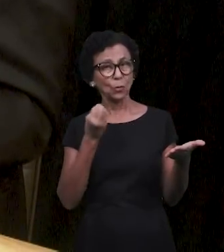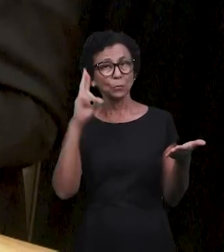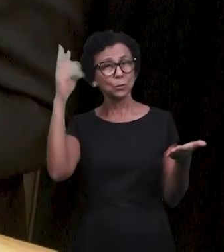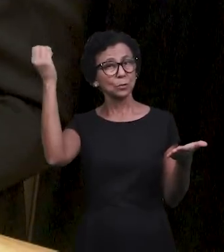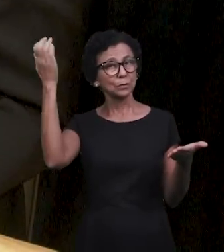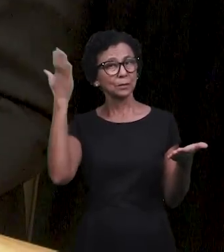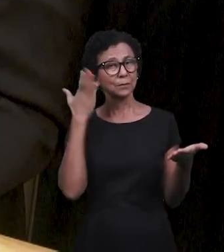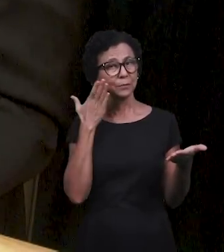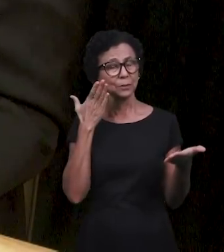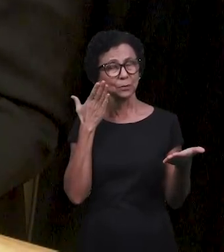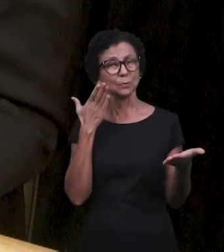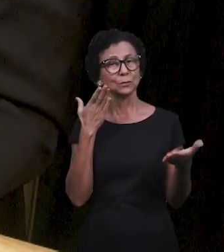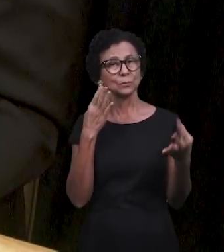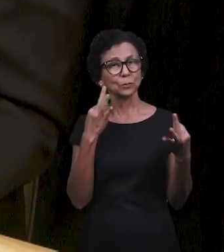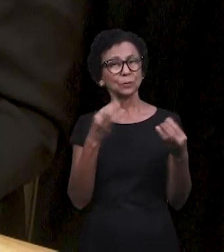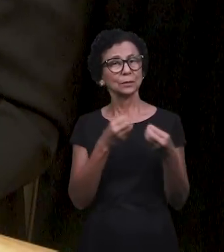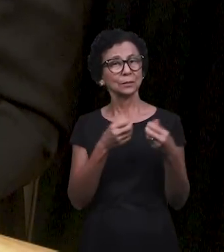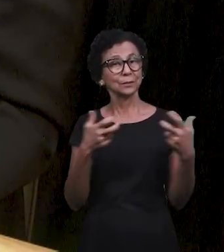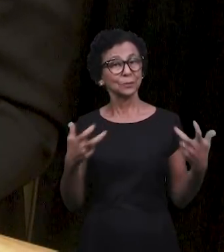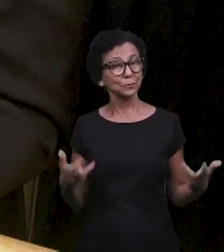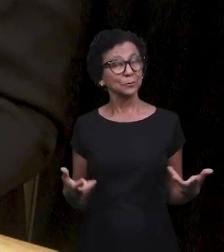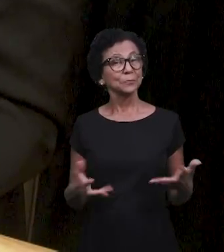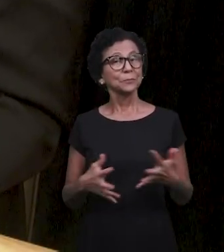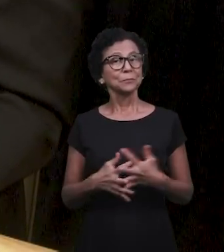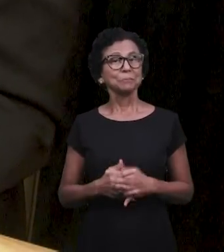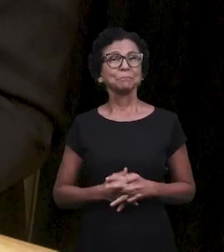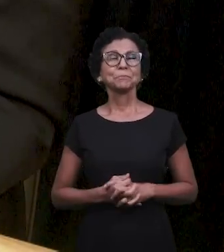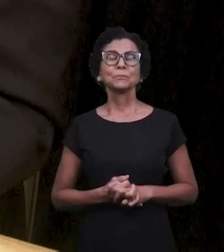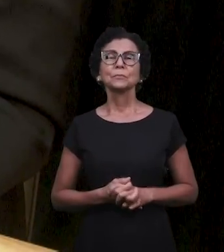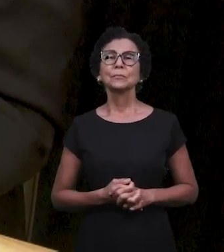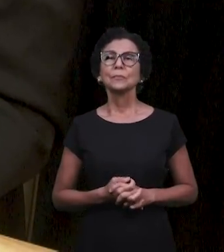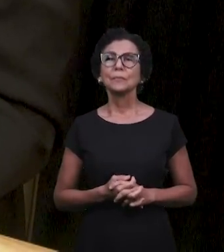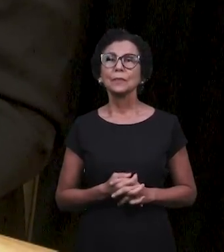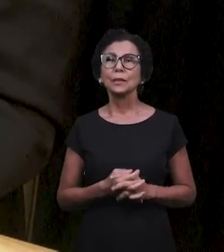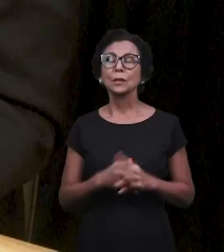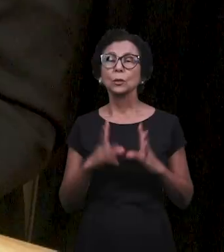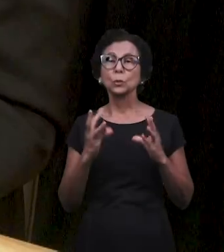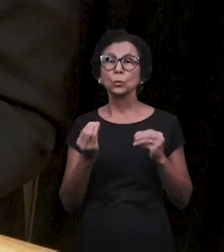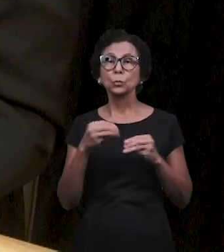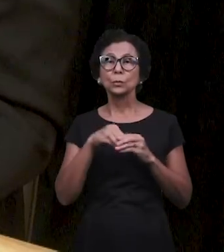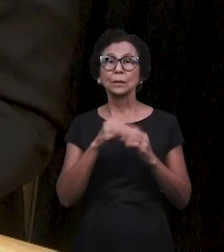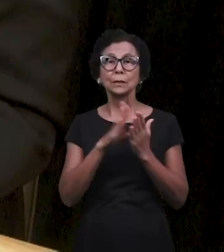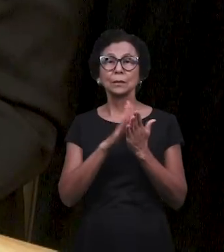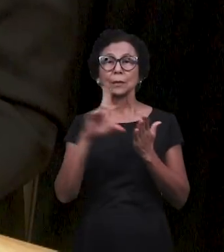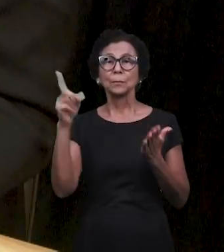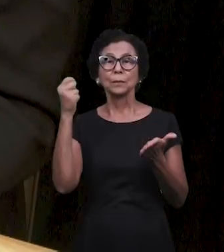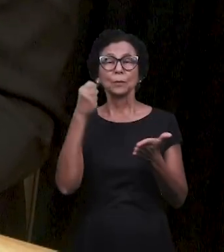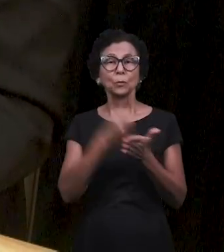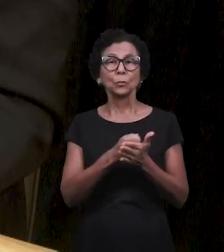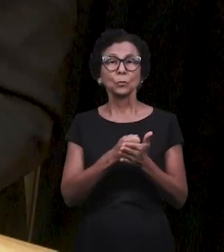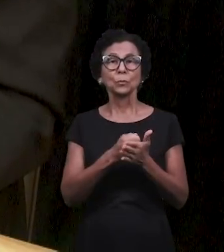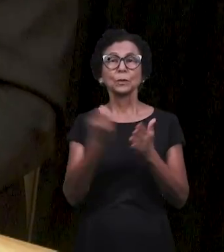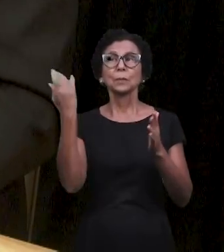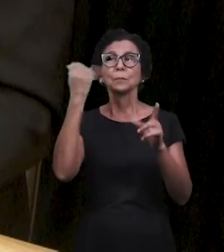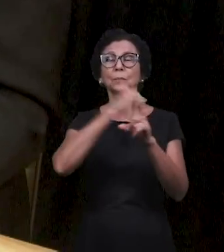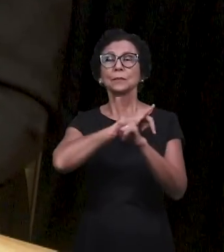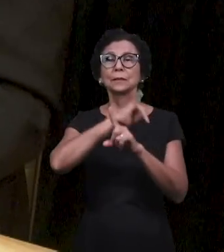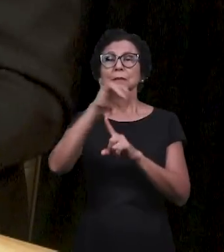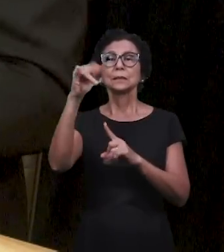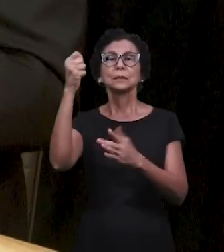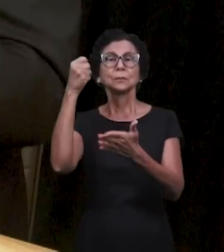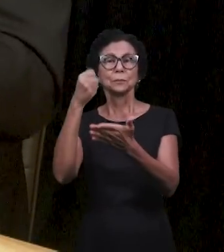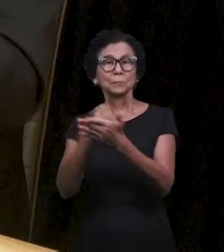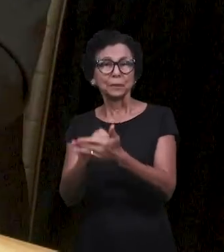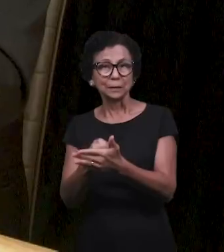Porque a gente vê a palavra se cumprindo, a profecia acontecendo na nossa vida,